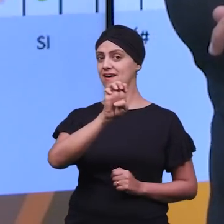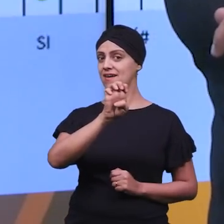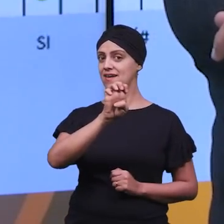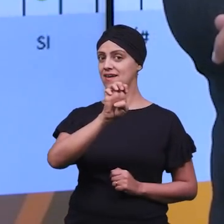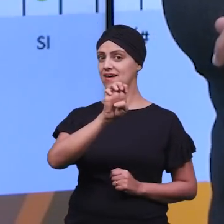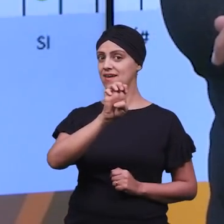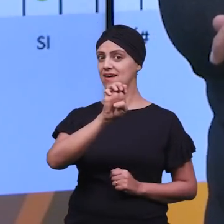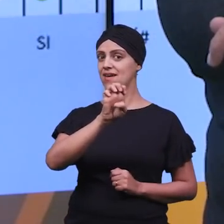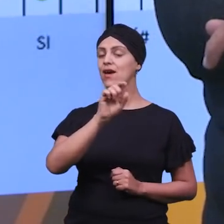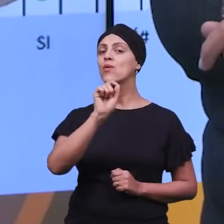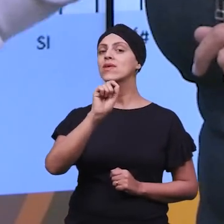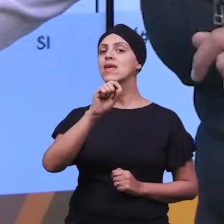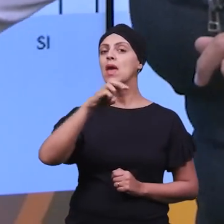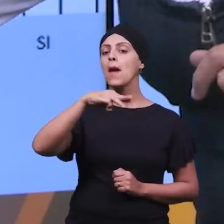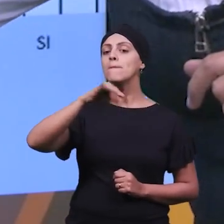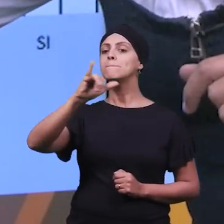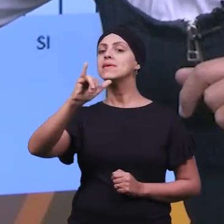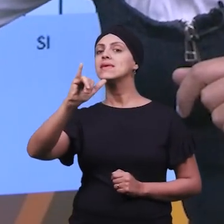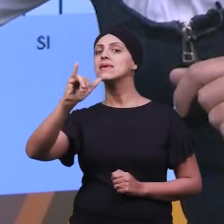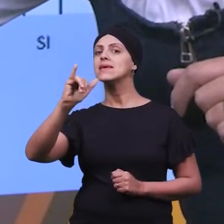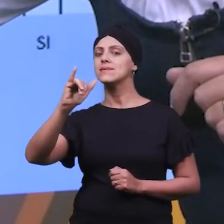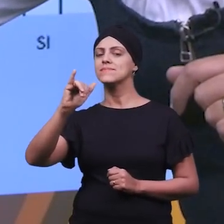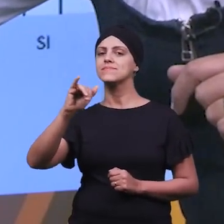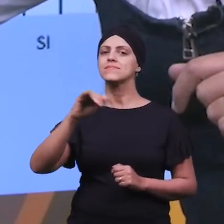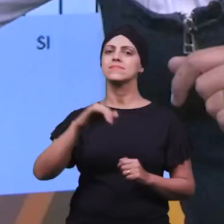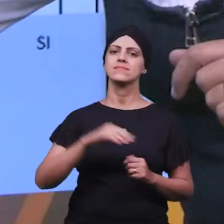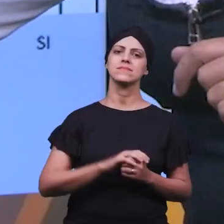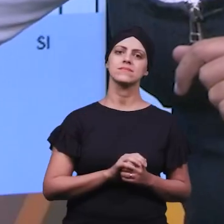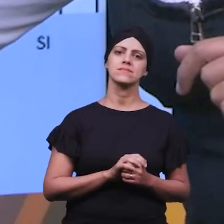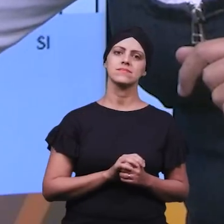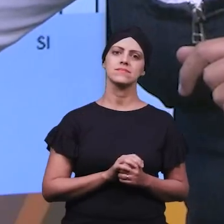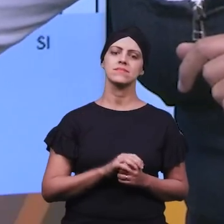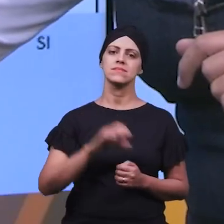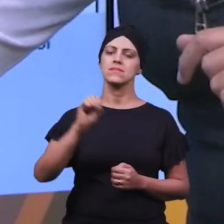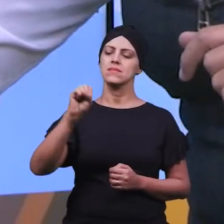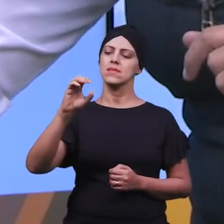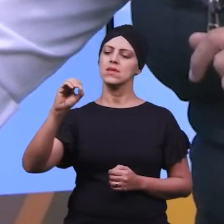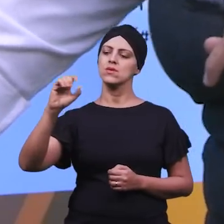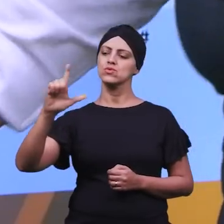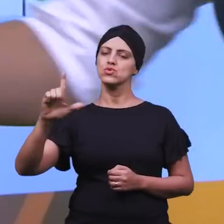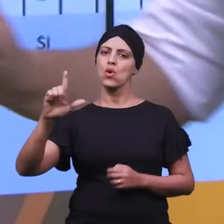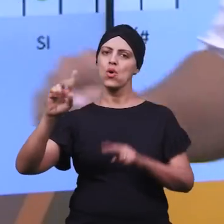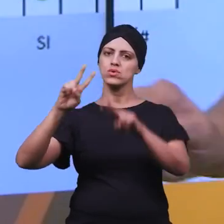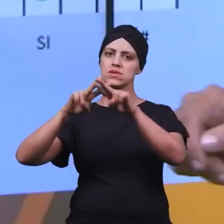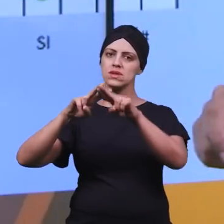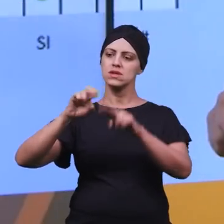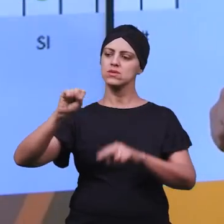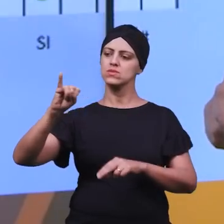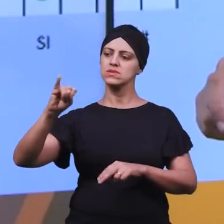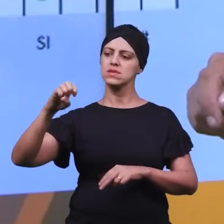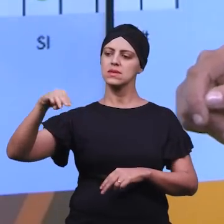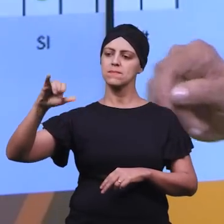é Mi maior, Sol sustenido, Si, Mi.